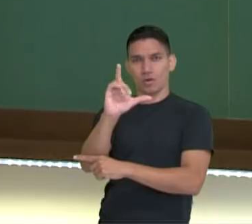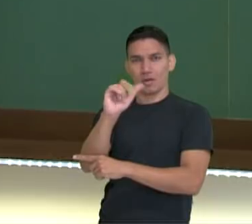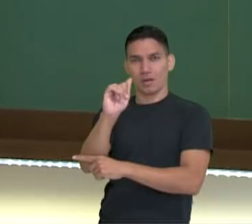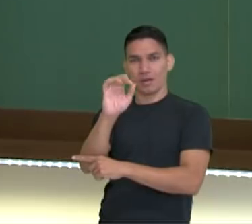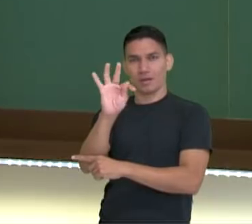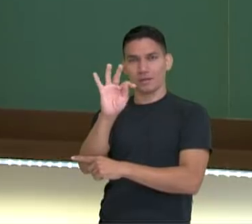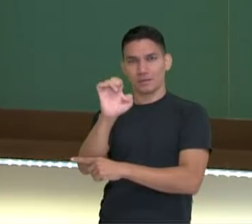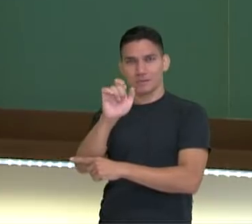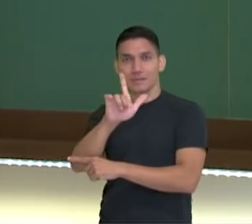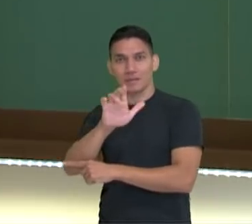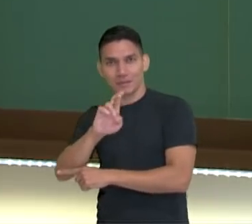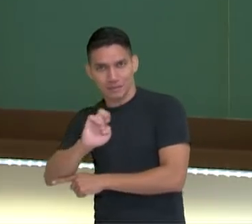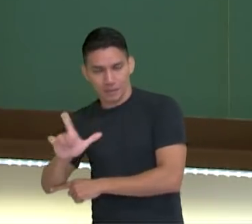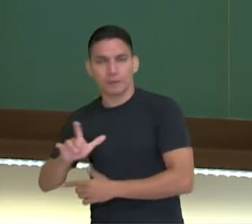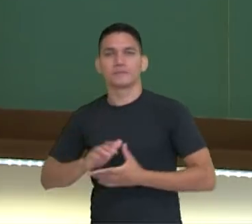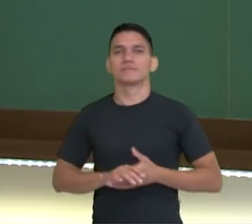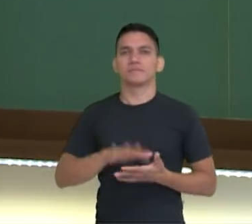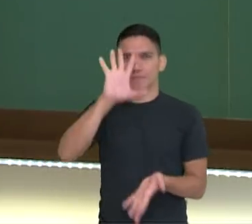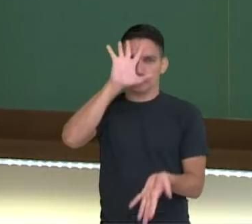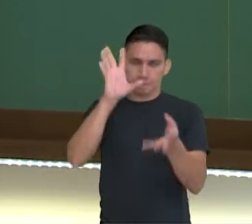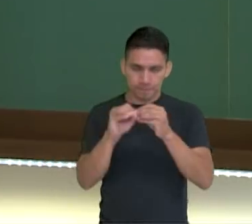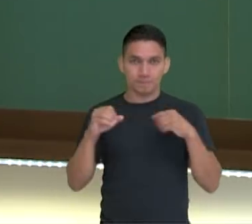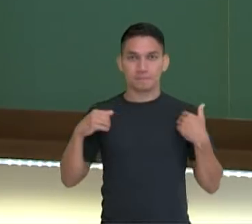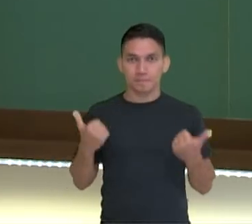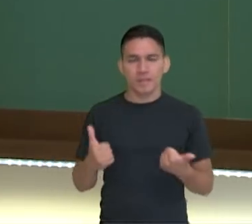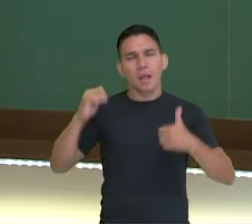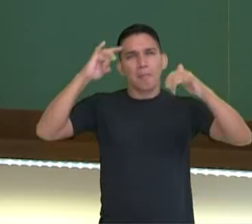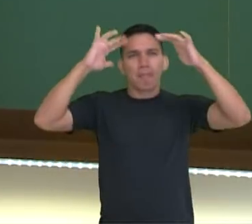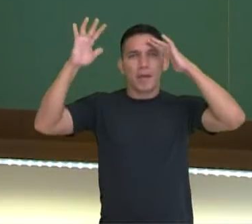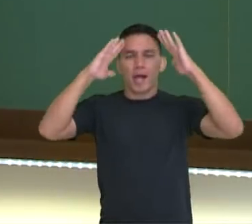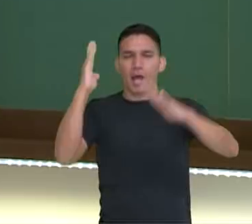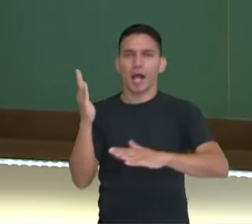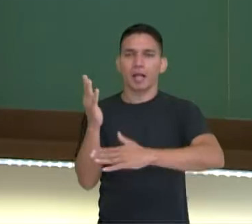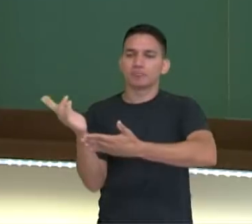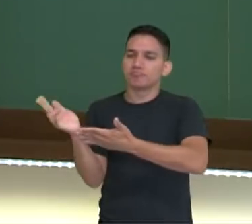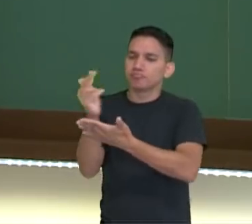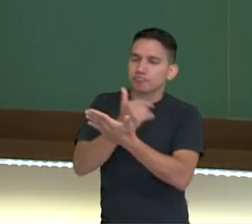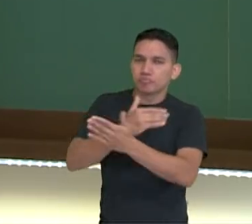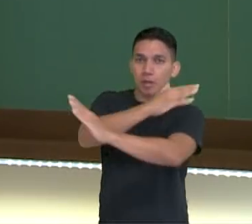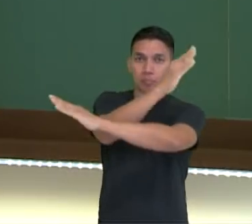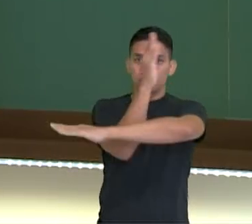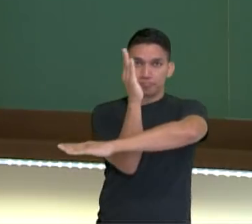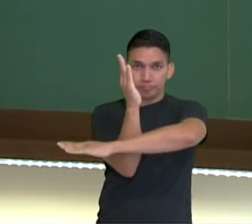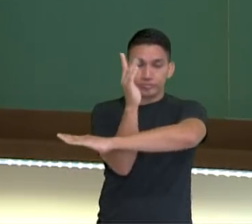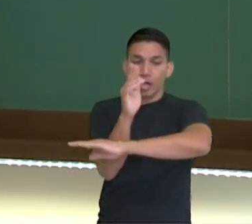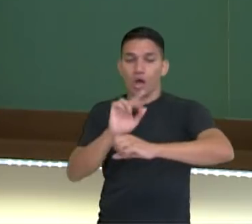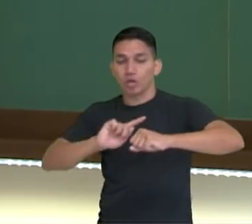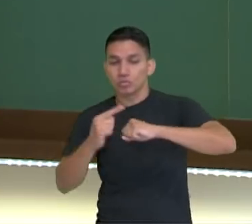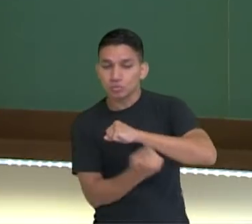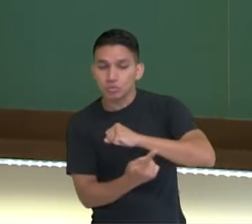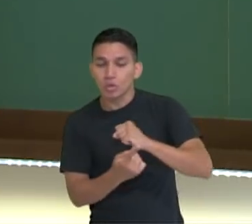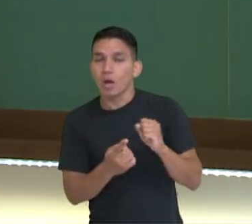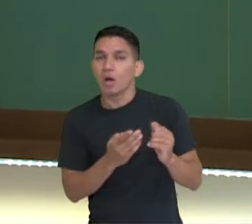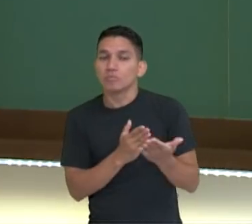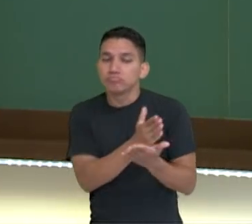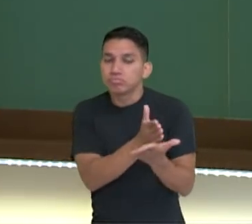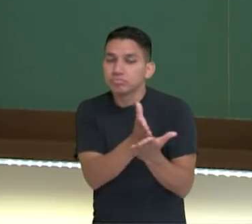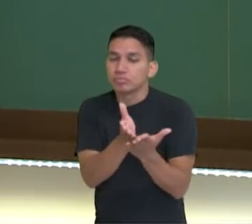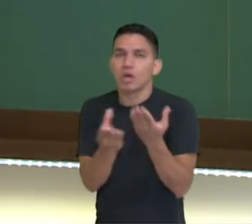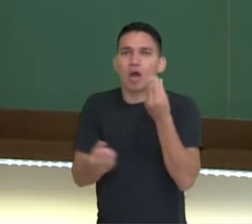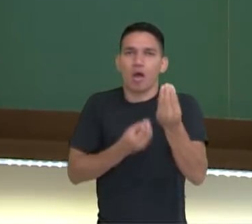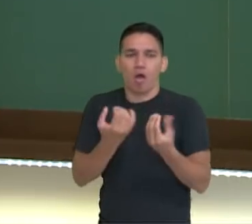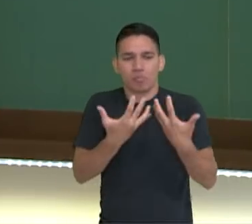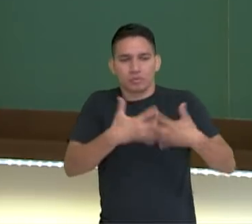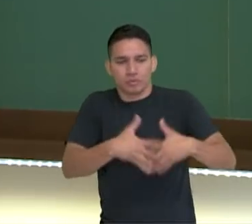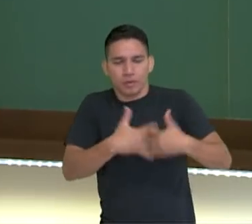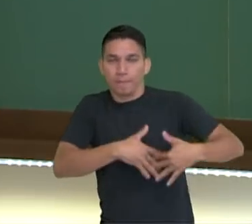Então, nessa ideia de pensar na rosa dos ventos, na orientação geográfica, na localização e como esse